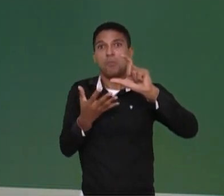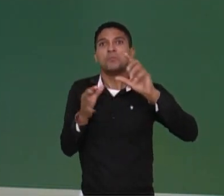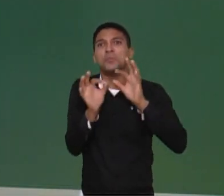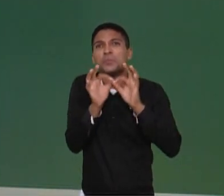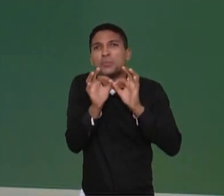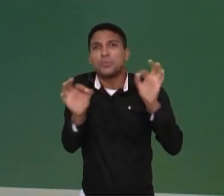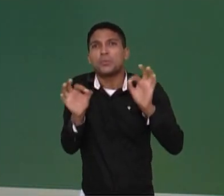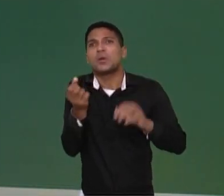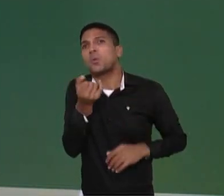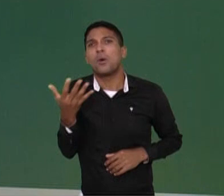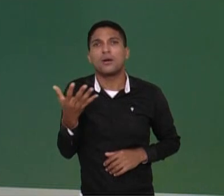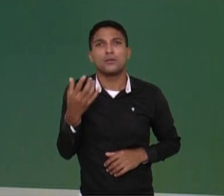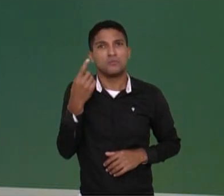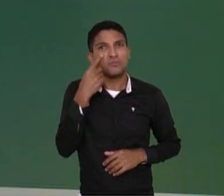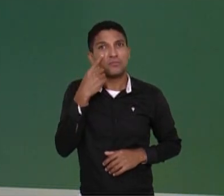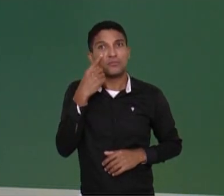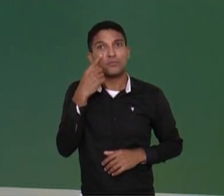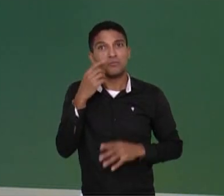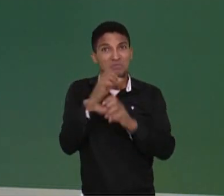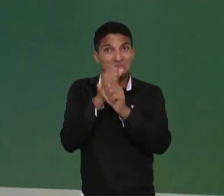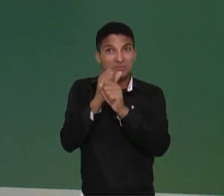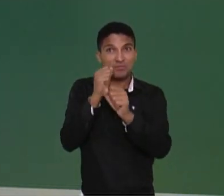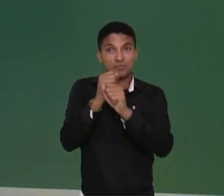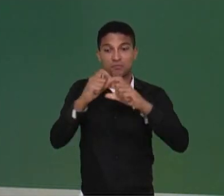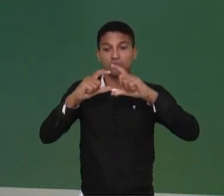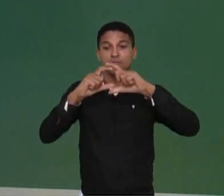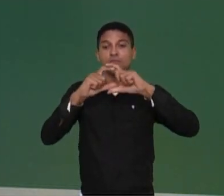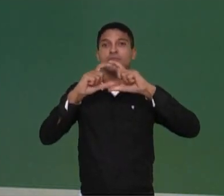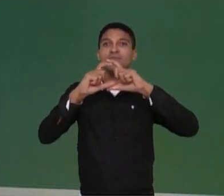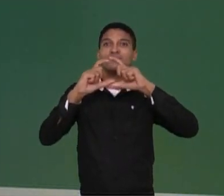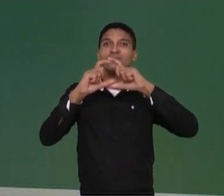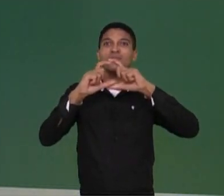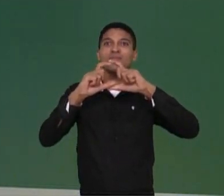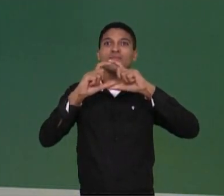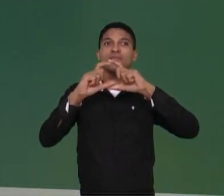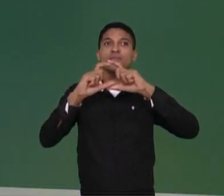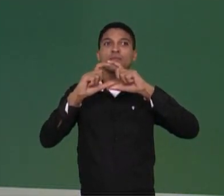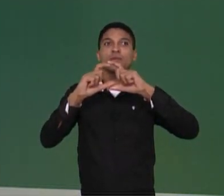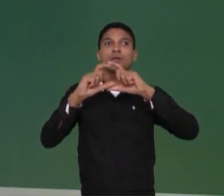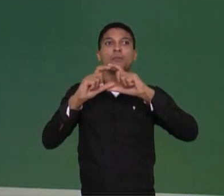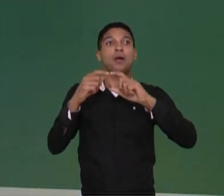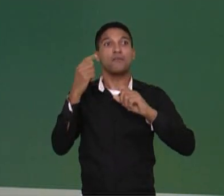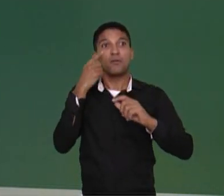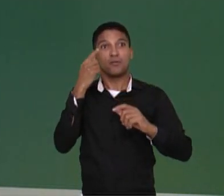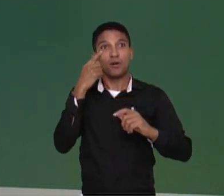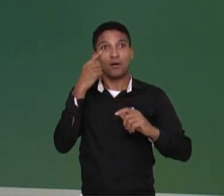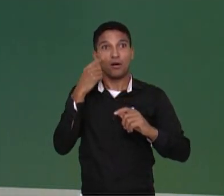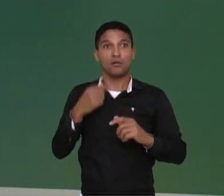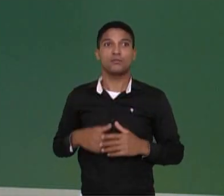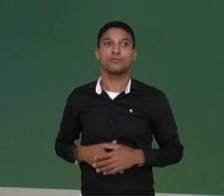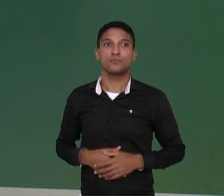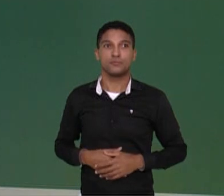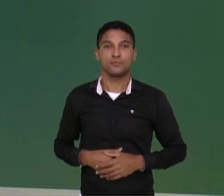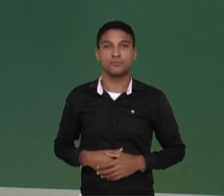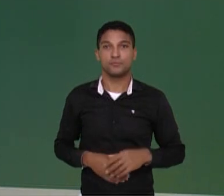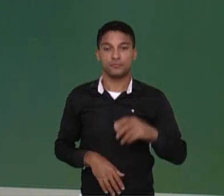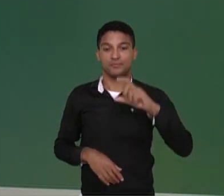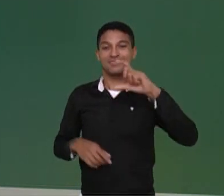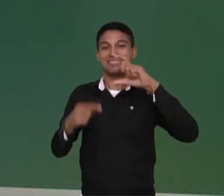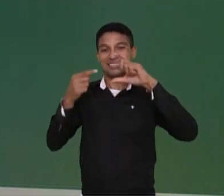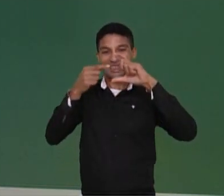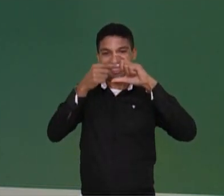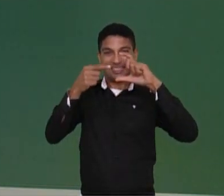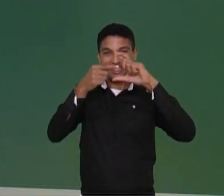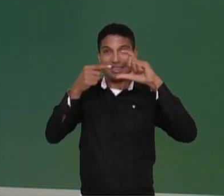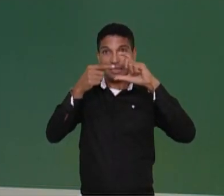e 7,5 de raio. Esse raio, né, se eu dobrar o valor do raio, eu tenho o diâmetro,